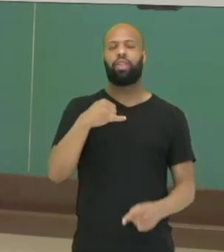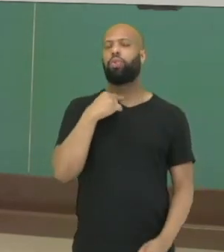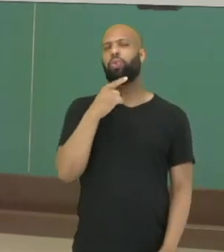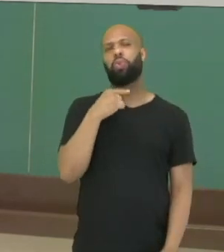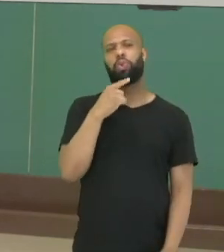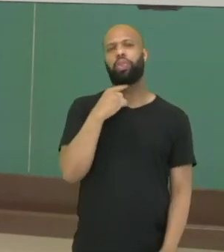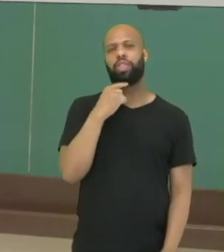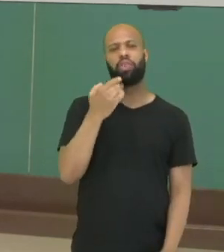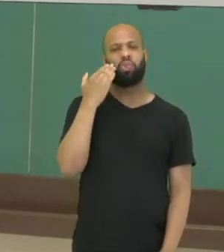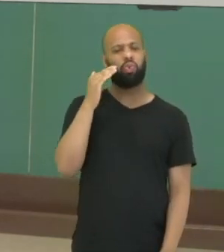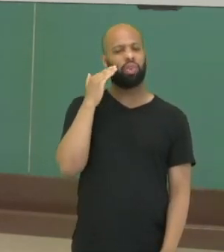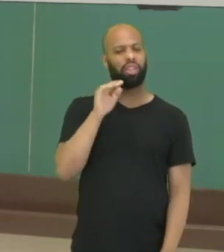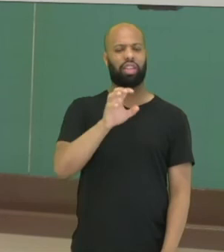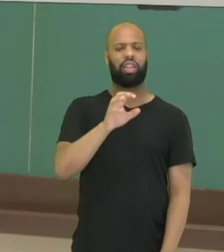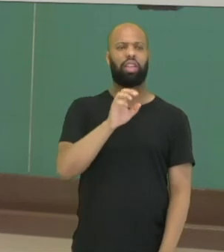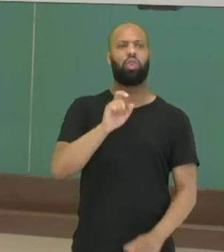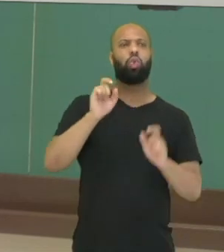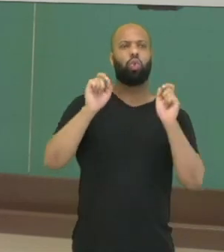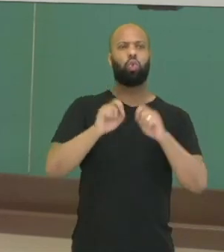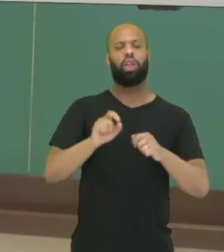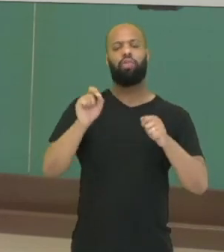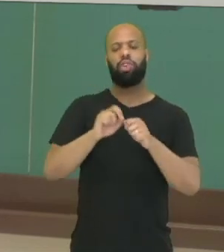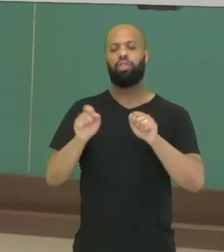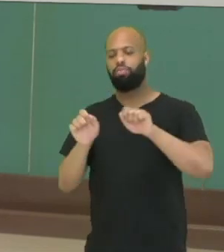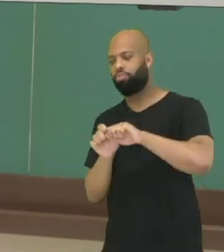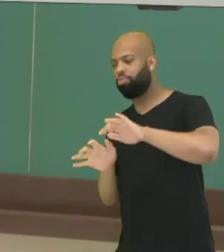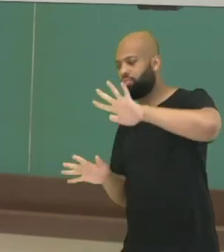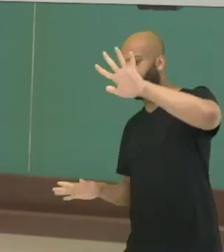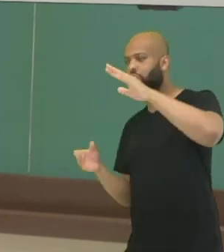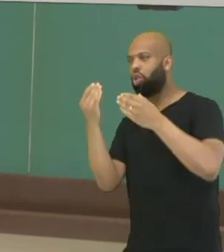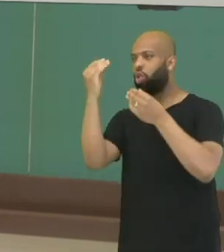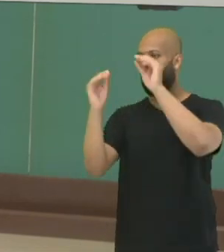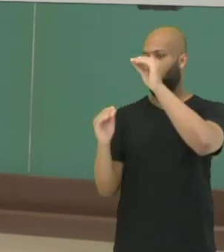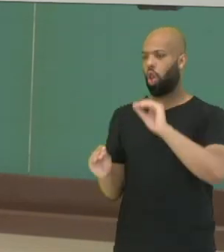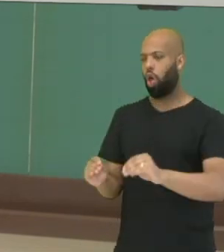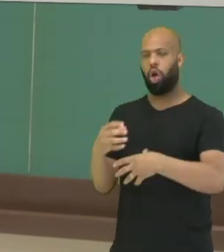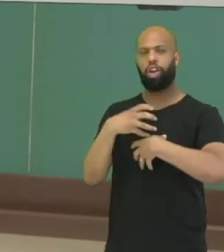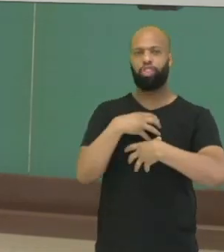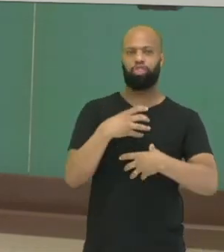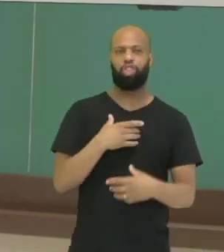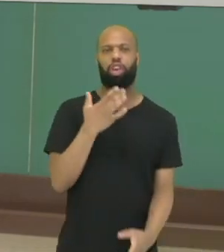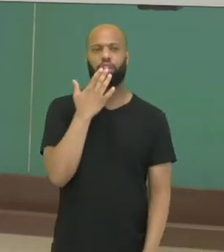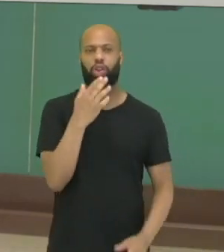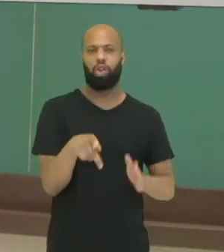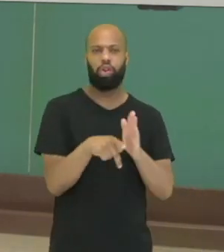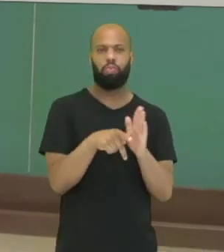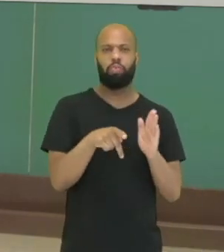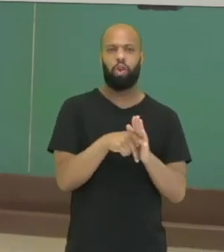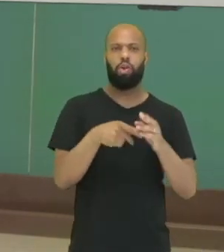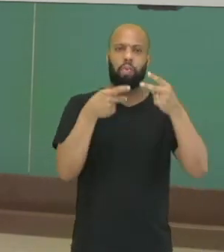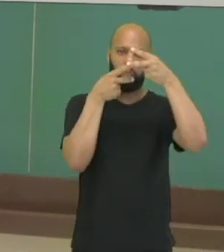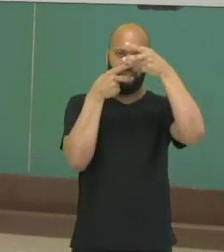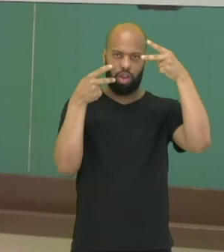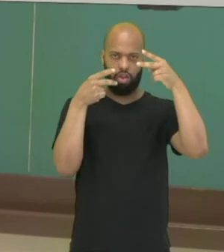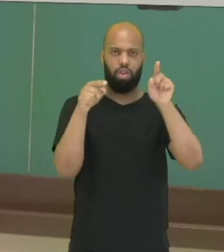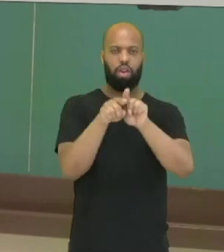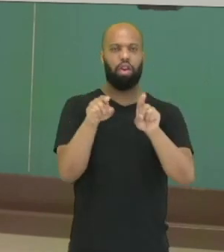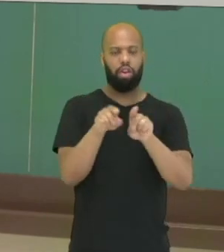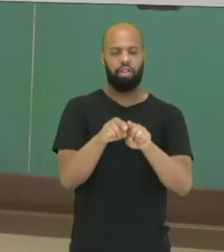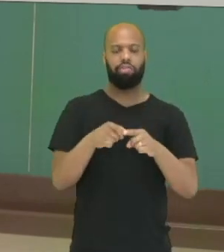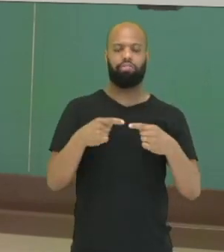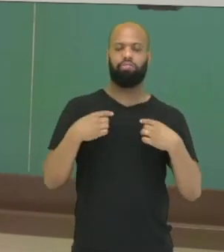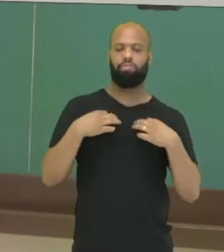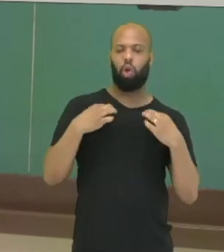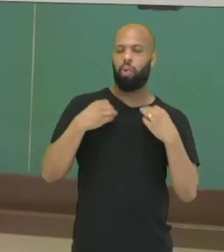entender, enxergar essas 15 maneiras que vão, que ela vai poder se vestir, eu faço o desenho na folha